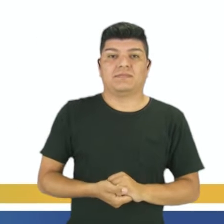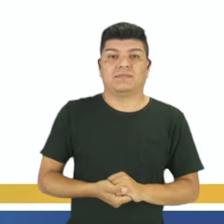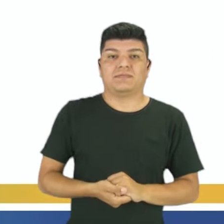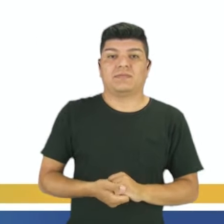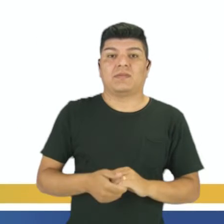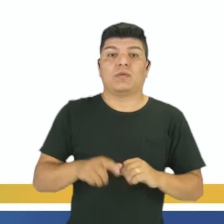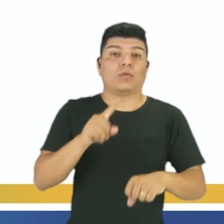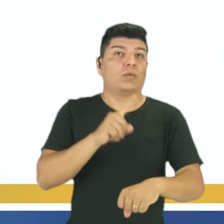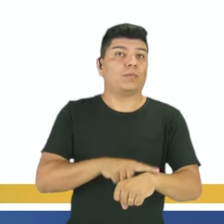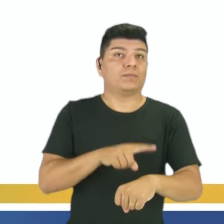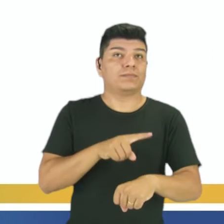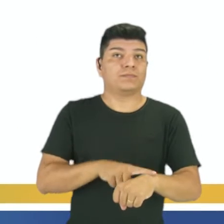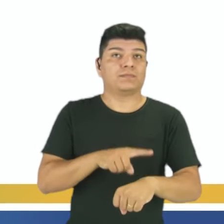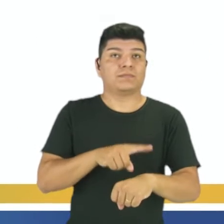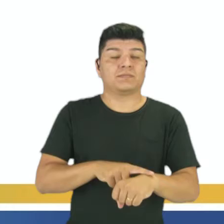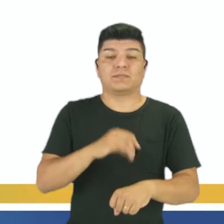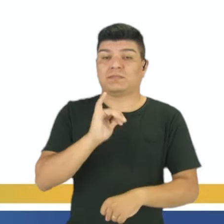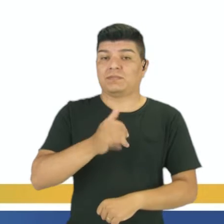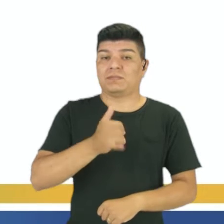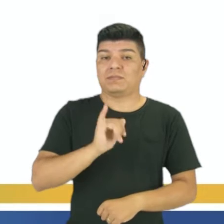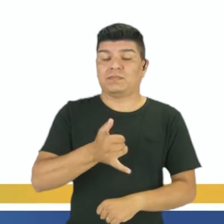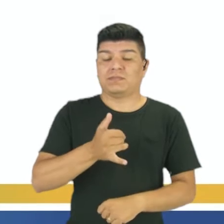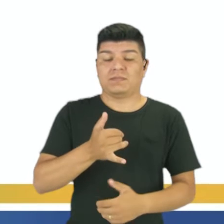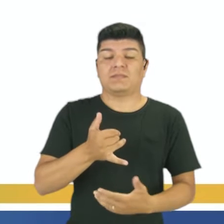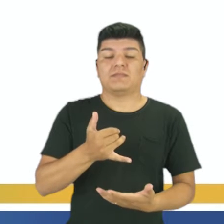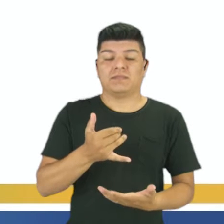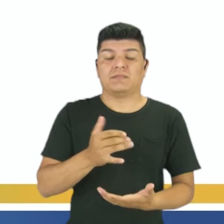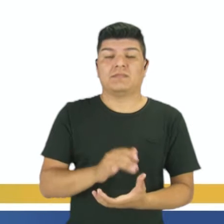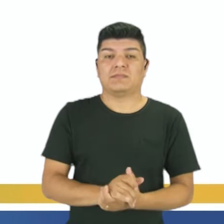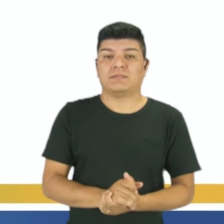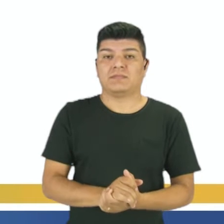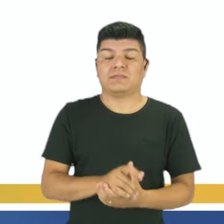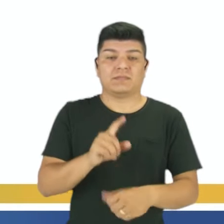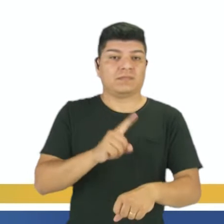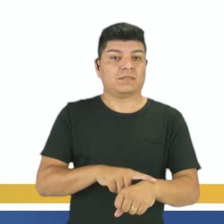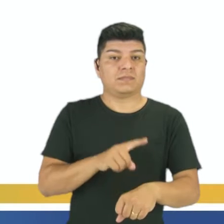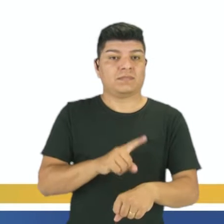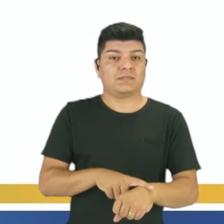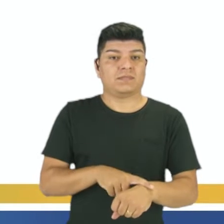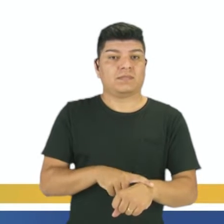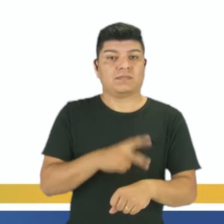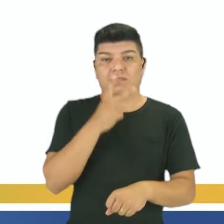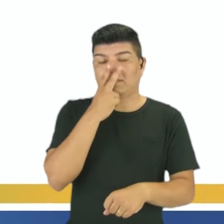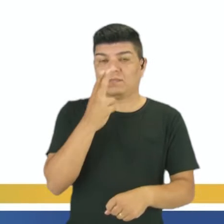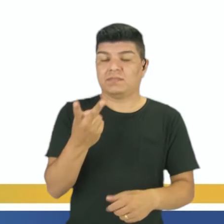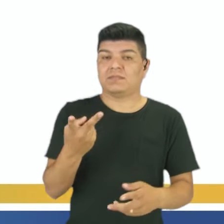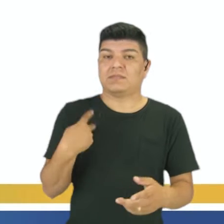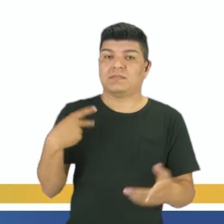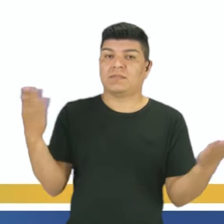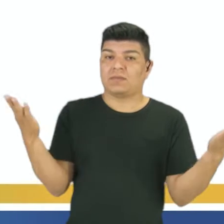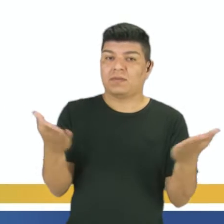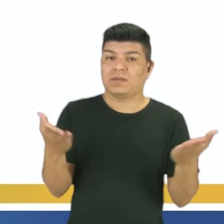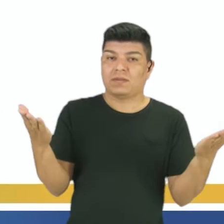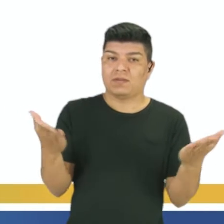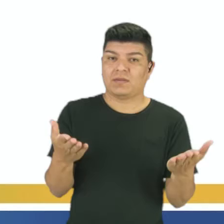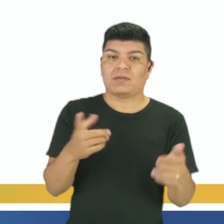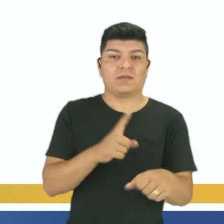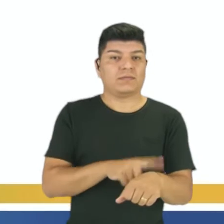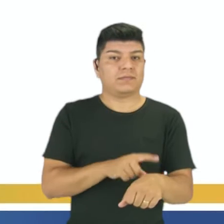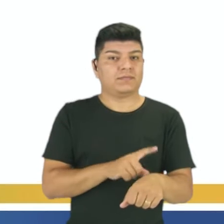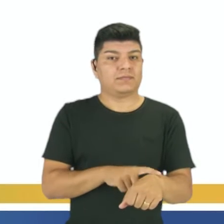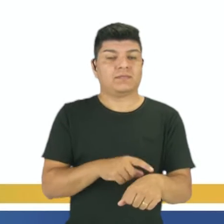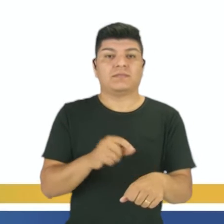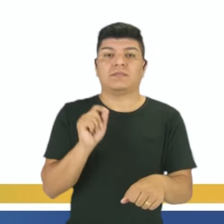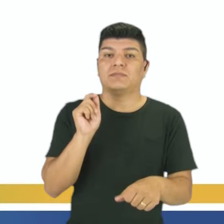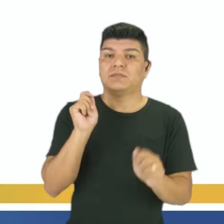o tempo em que a narração se situa. Se o tempo for algo assim que se mantém atual ao longo do tempo,